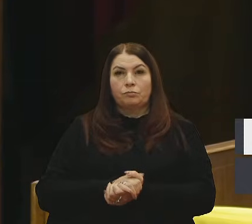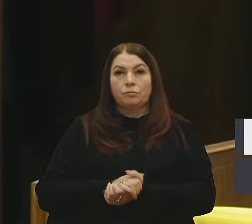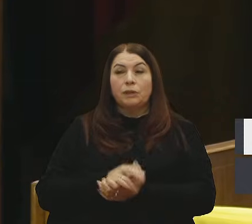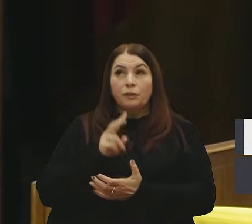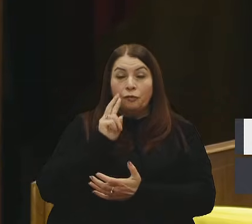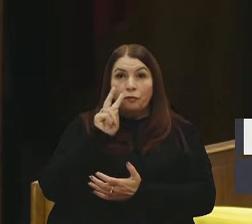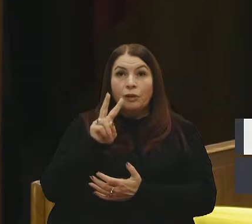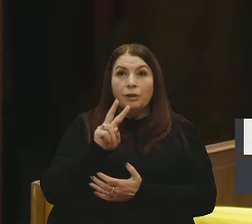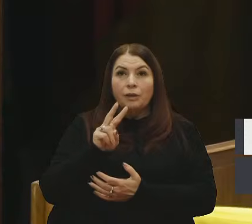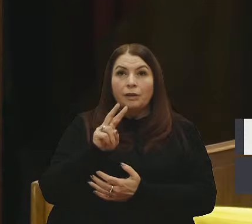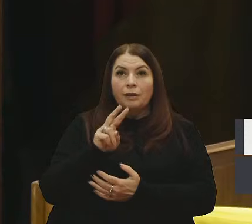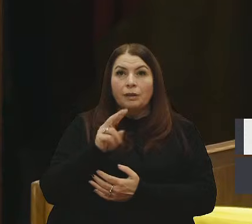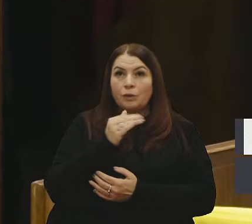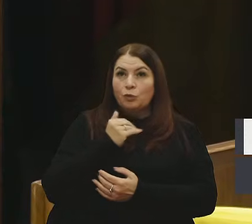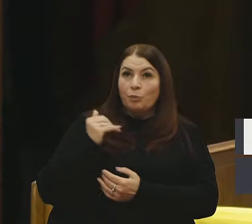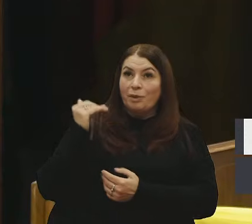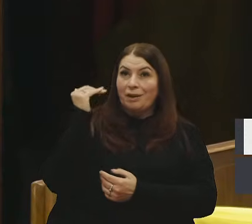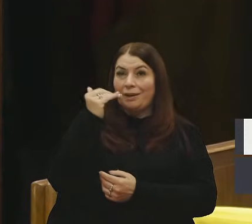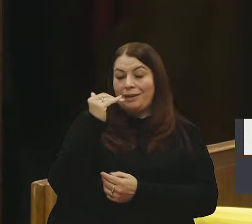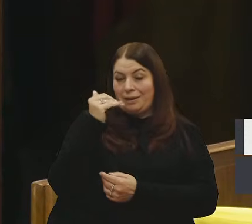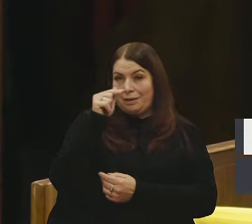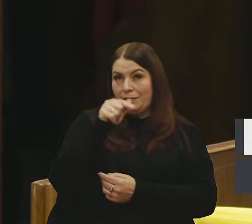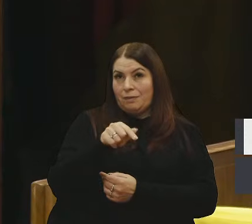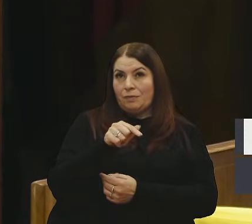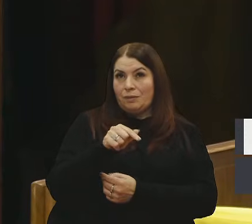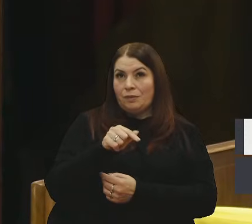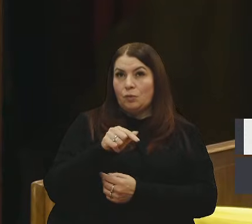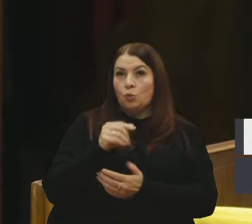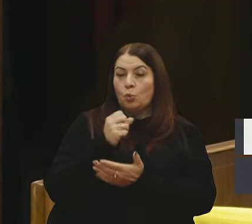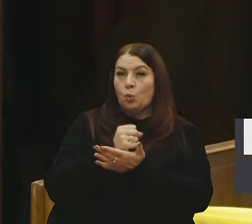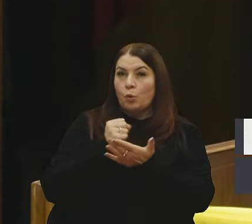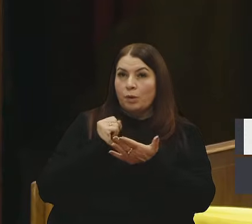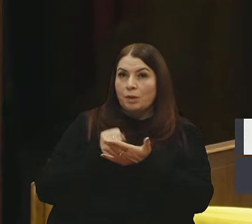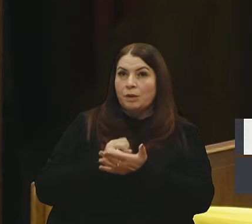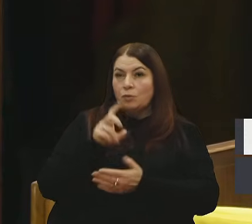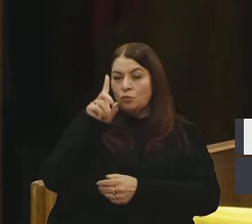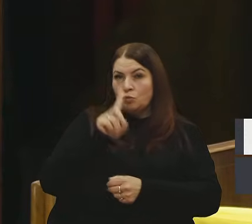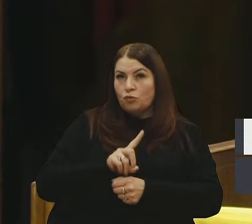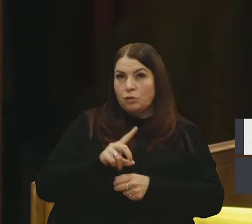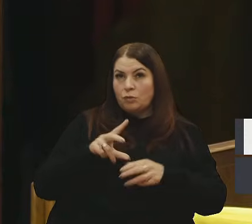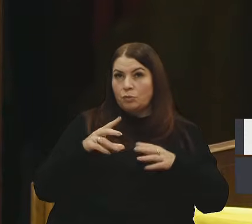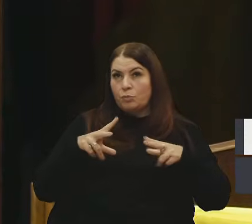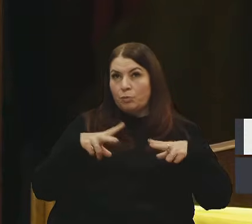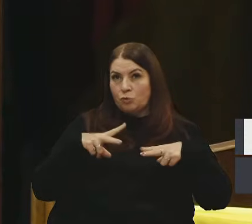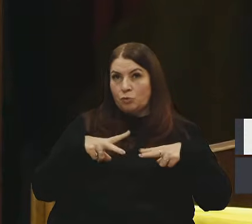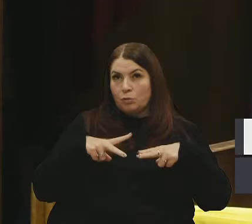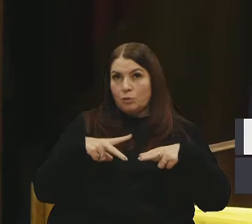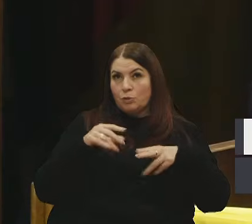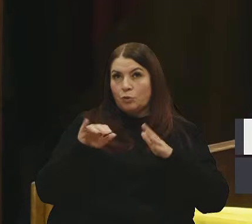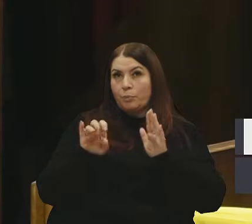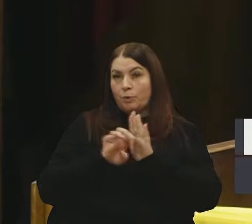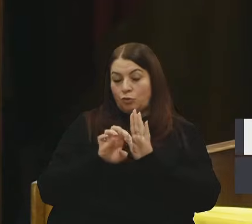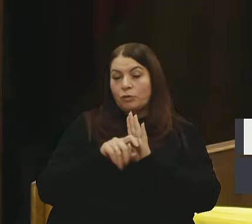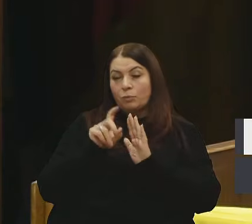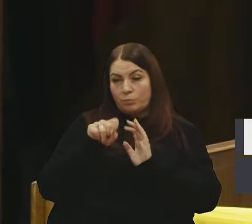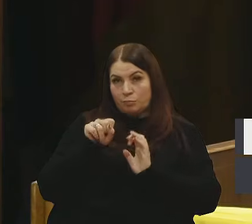Previsão de superioridade hierárquica do contrato de direito privado sobre o edital. Sim.